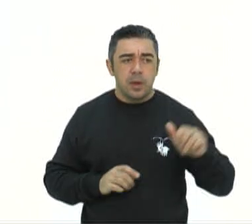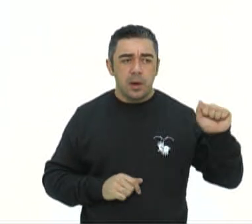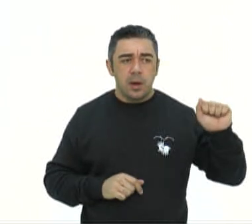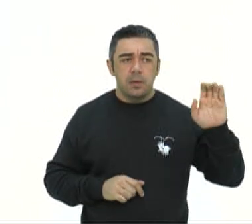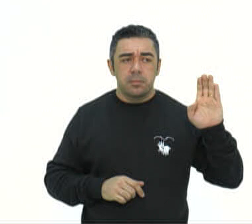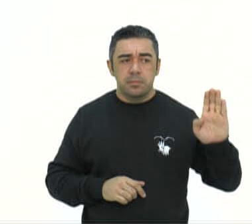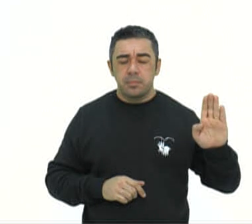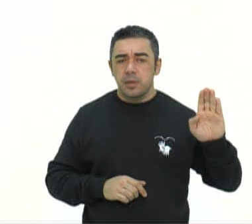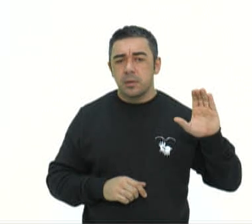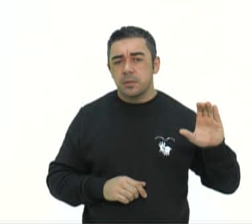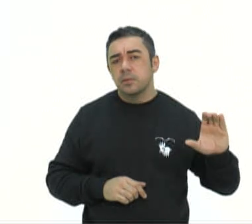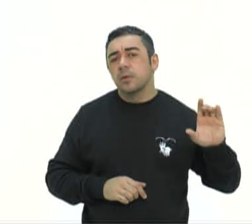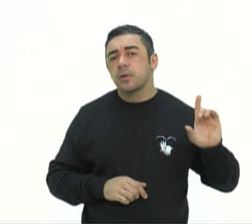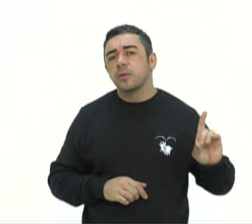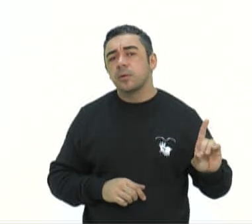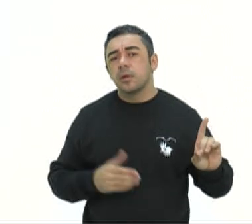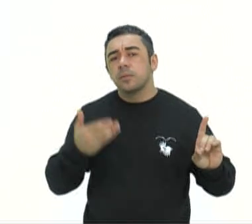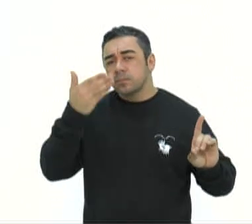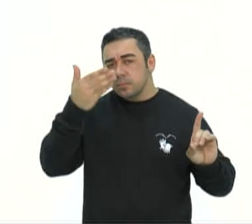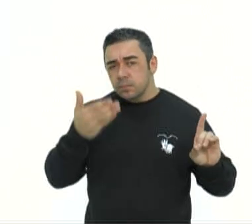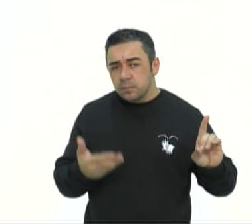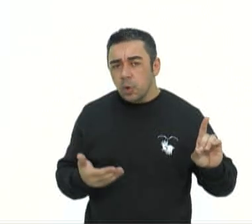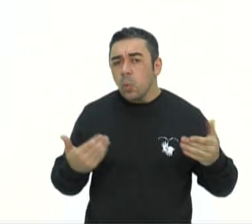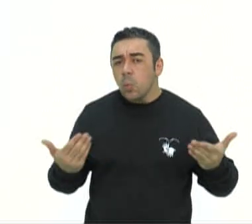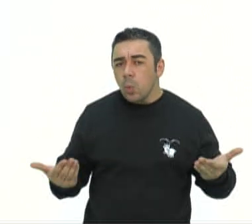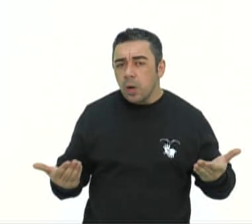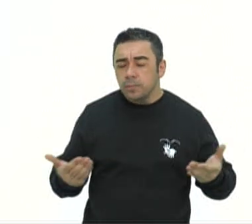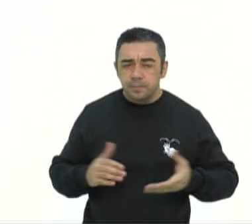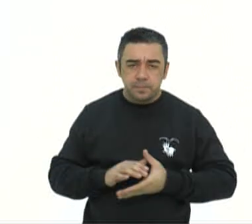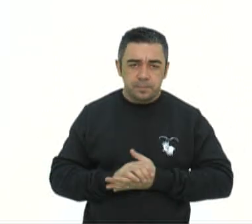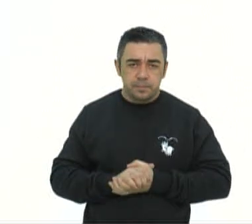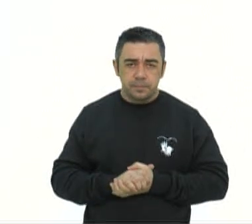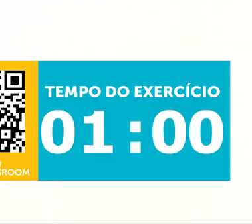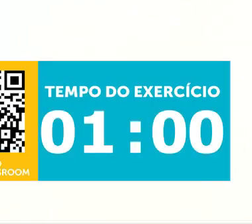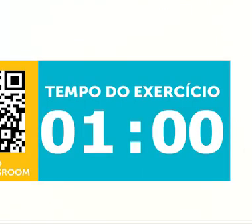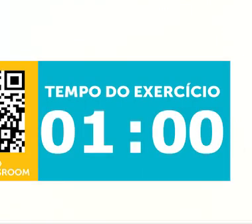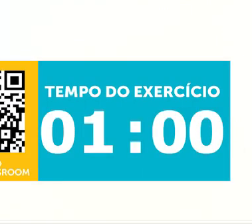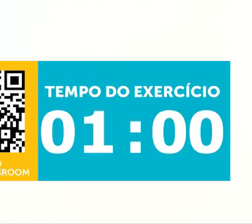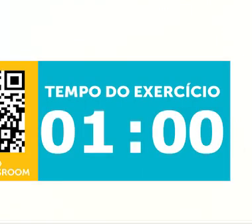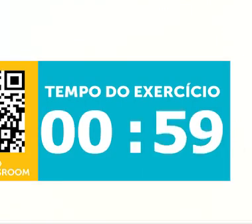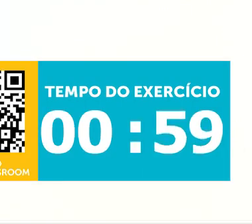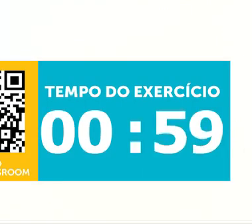mutualismo facultativo, mutualismo obrigatório ou sociedade?